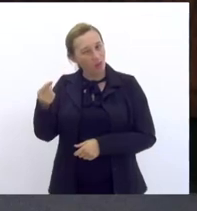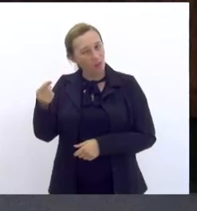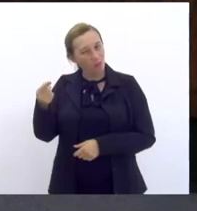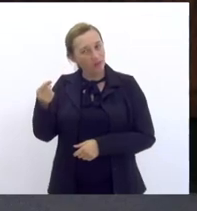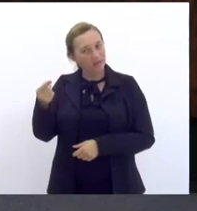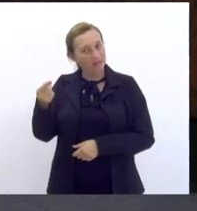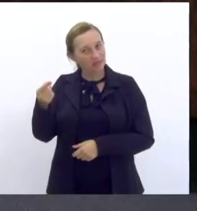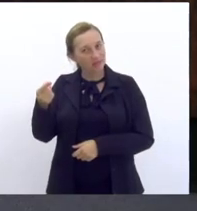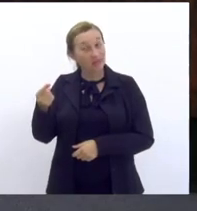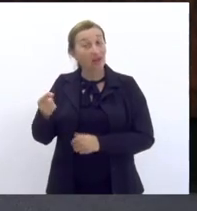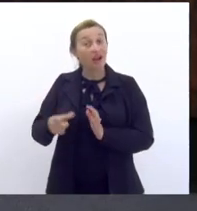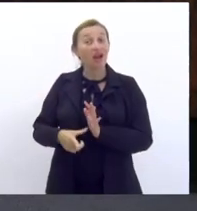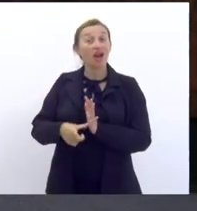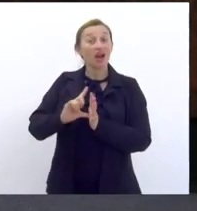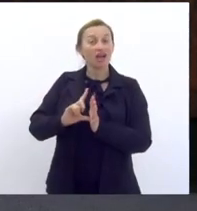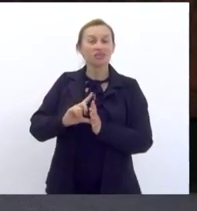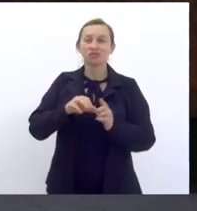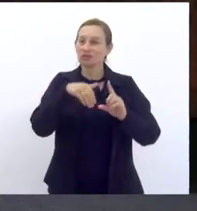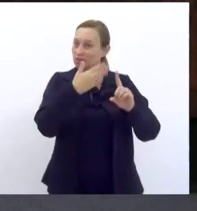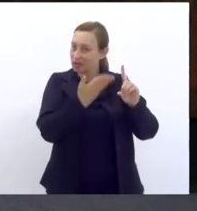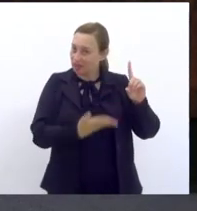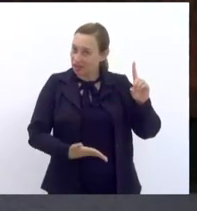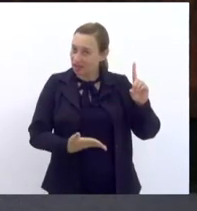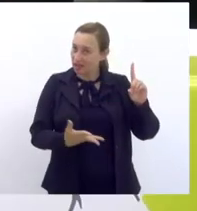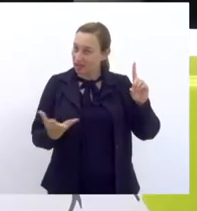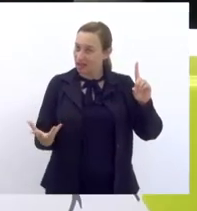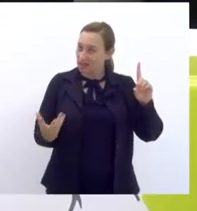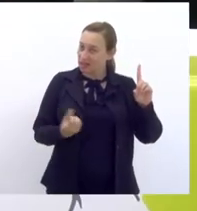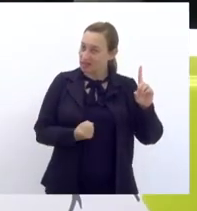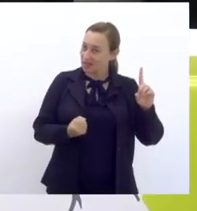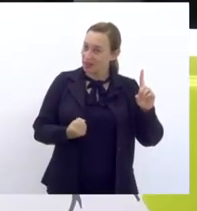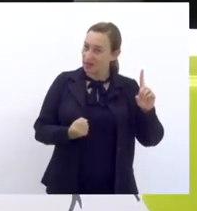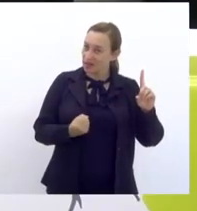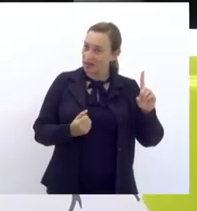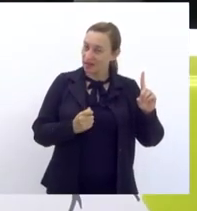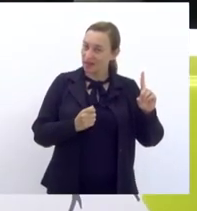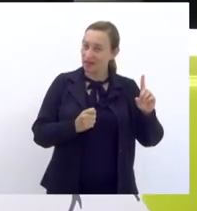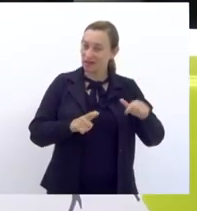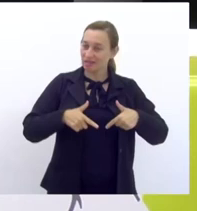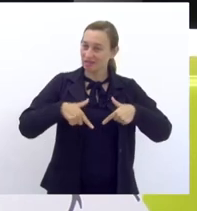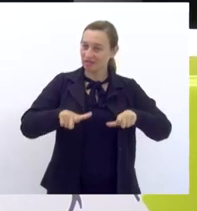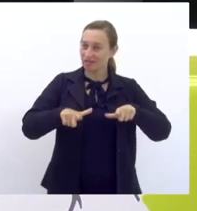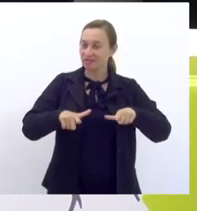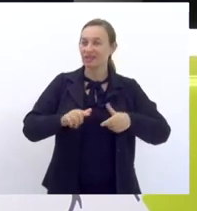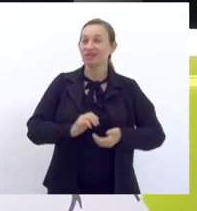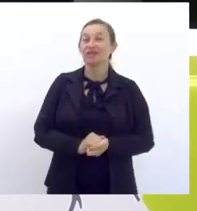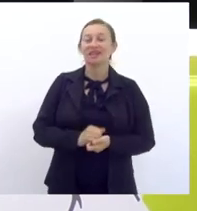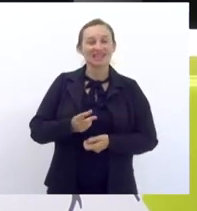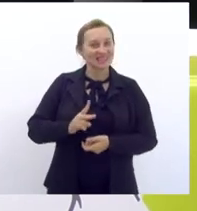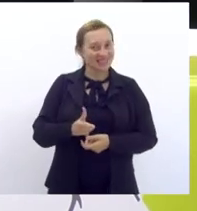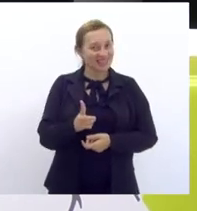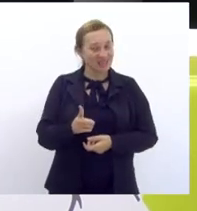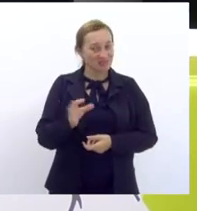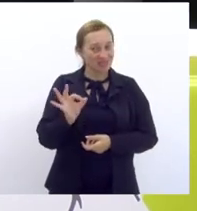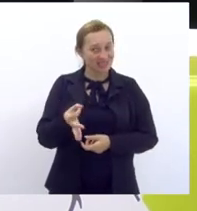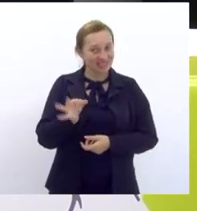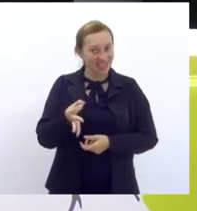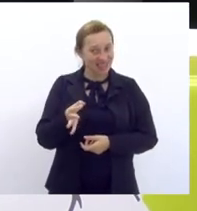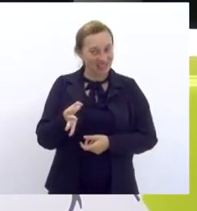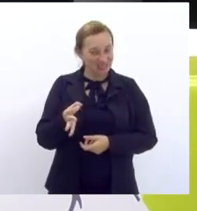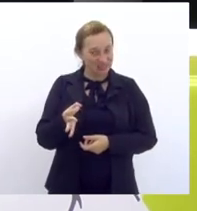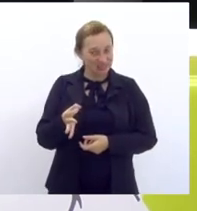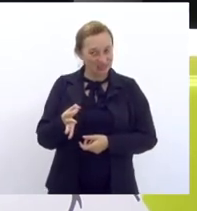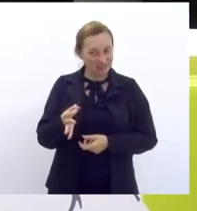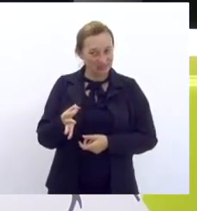anjo do nosso homenageado receber a sua a sua moção sempre muito assertivo preciso